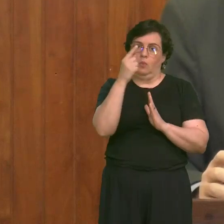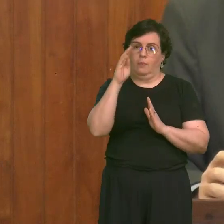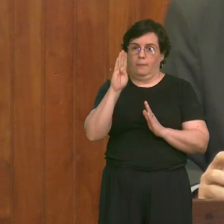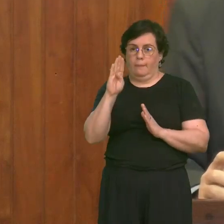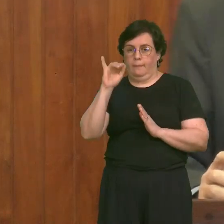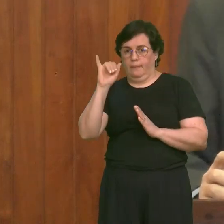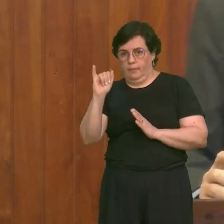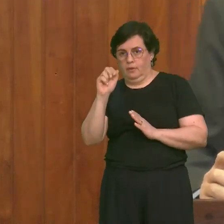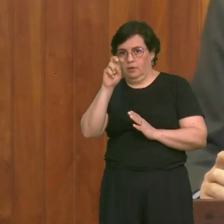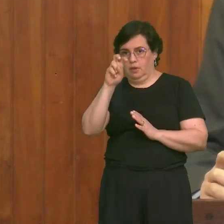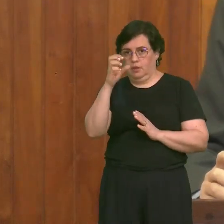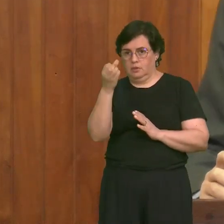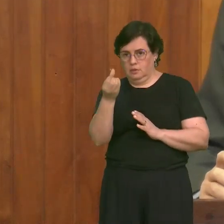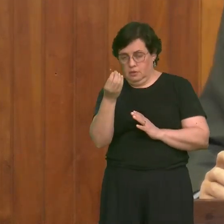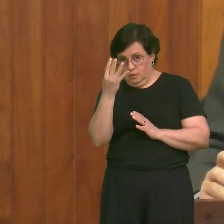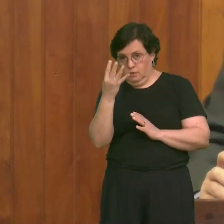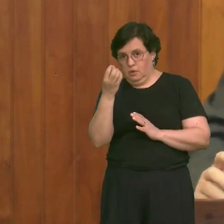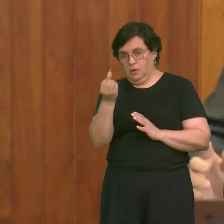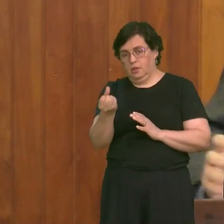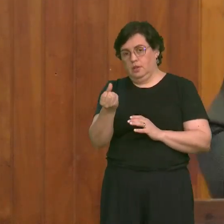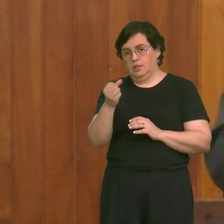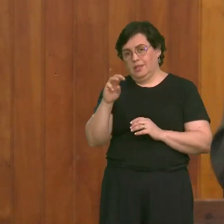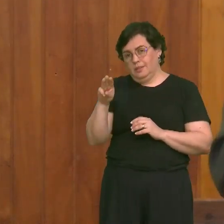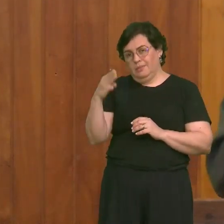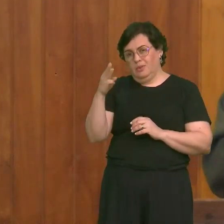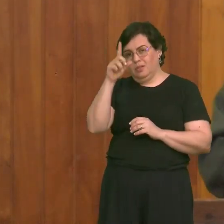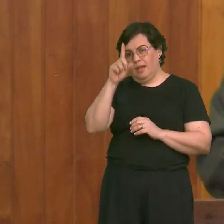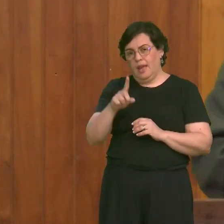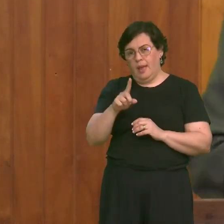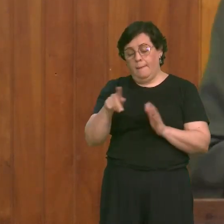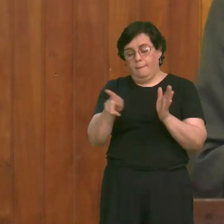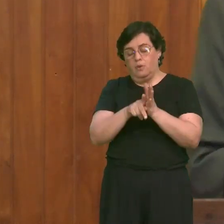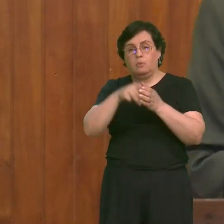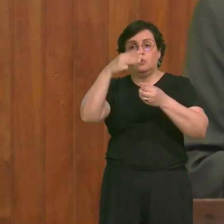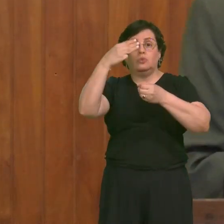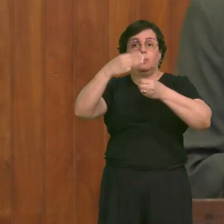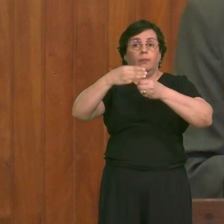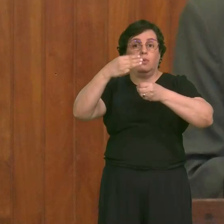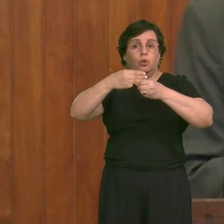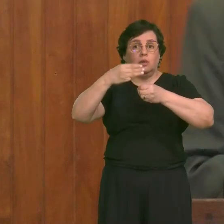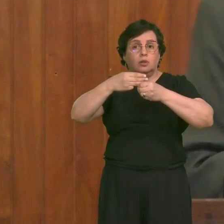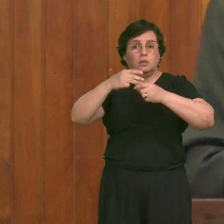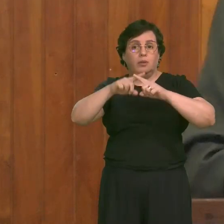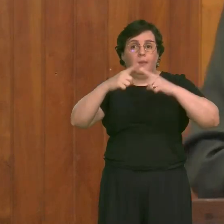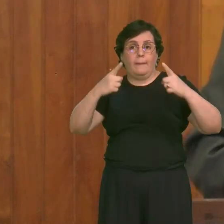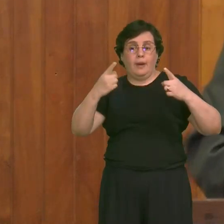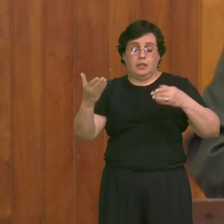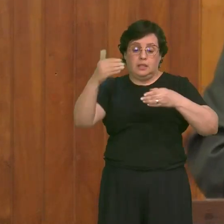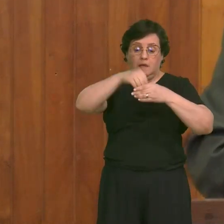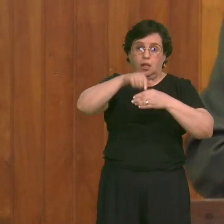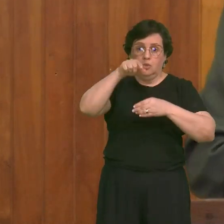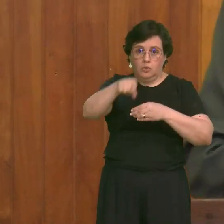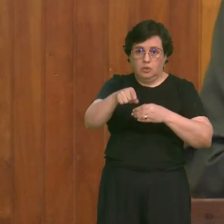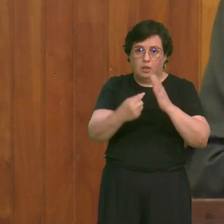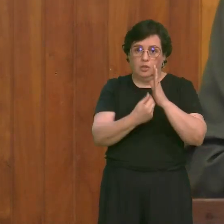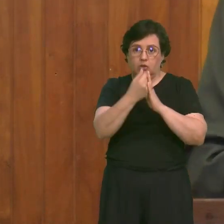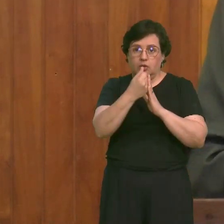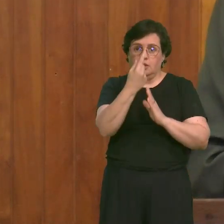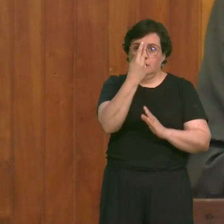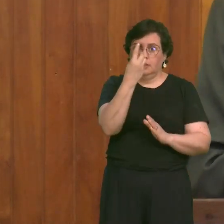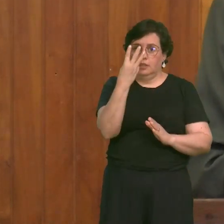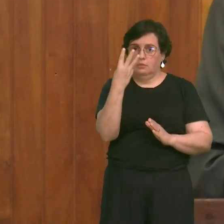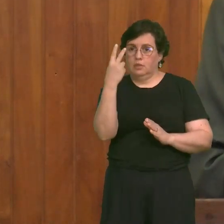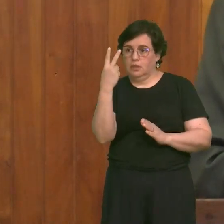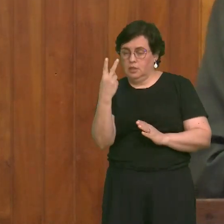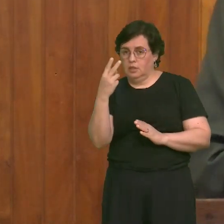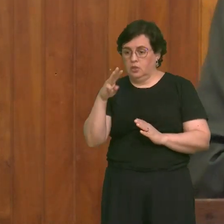bilhão 546 milhões de reais é um orçamento do município de Marília nisso está incluído 132